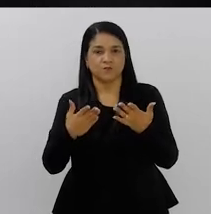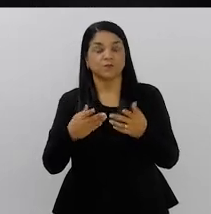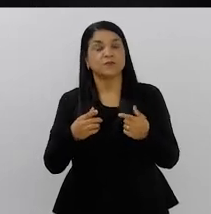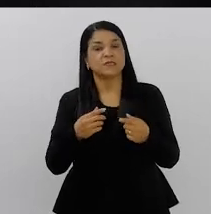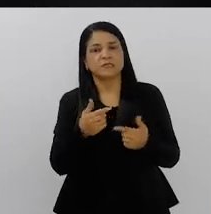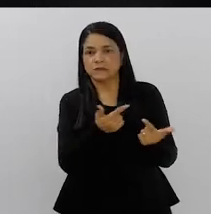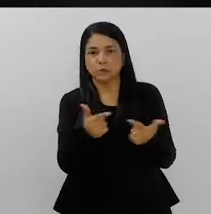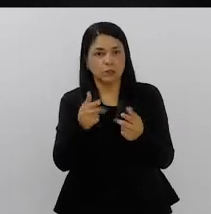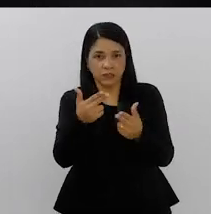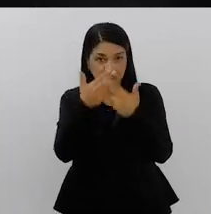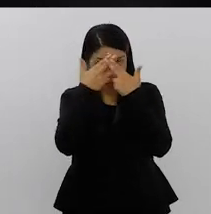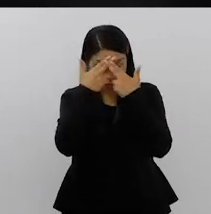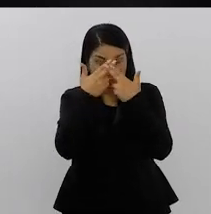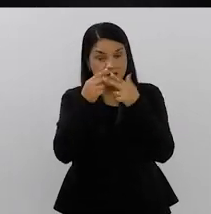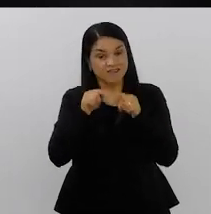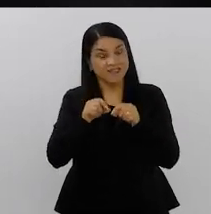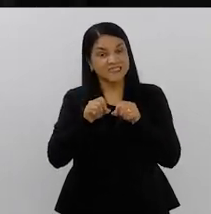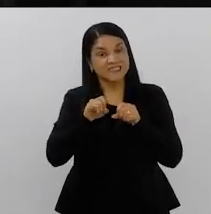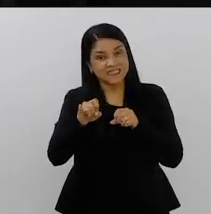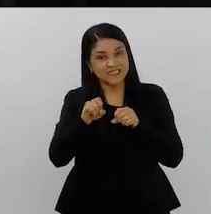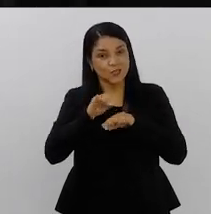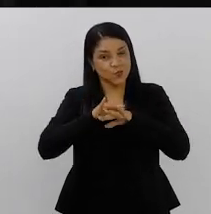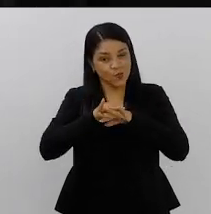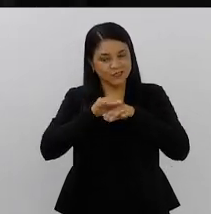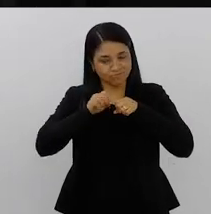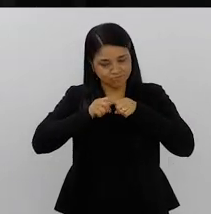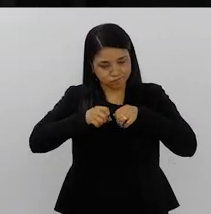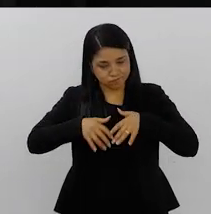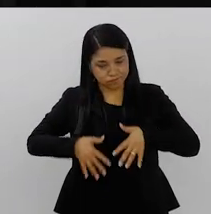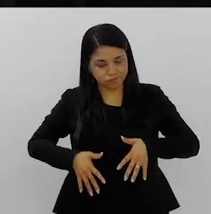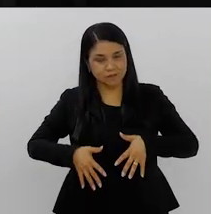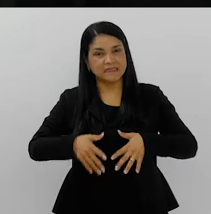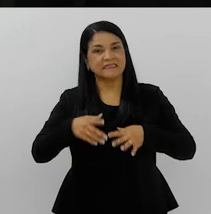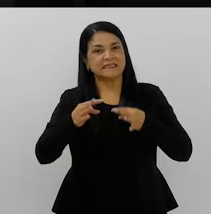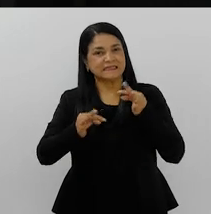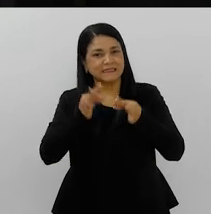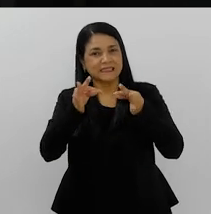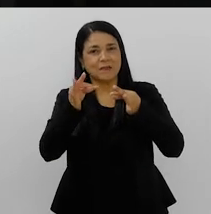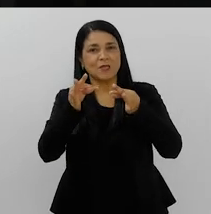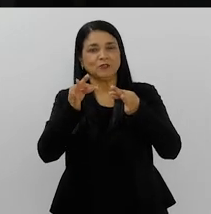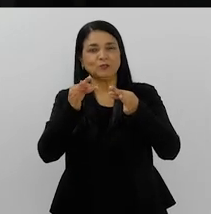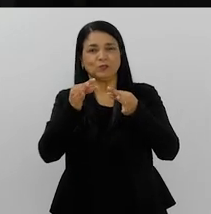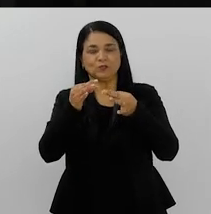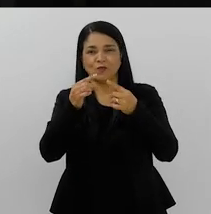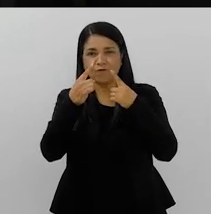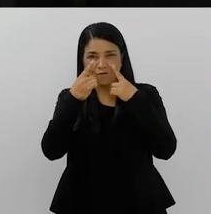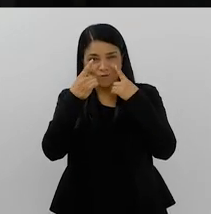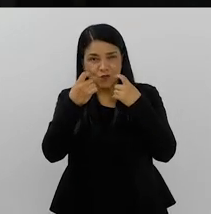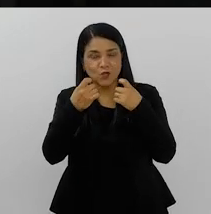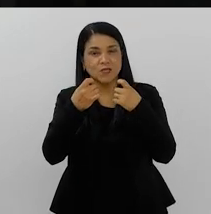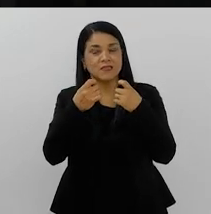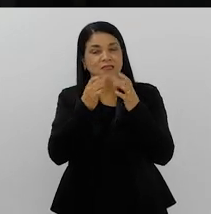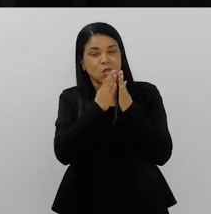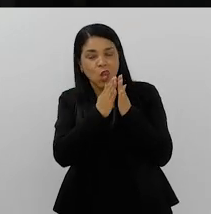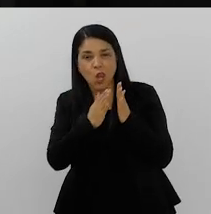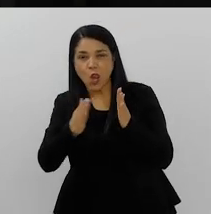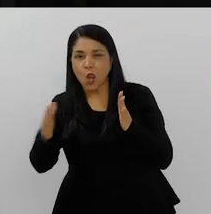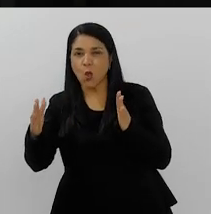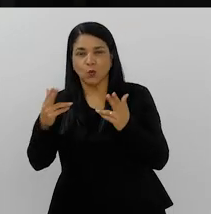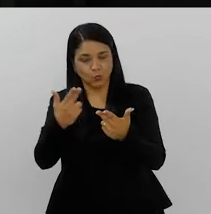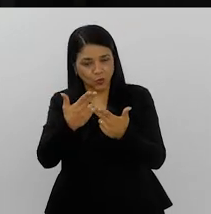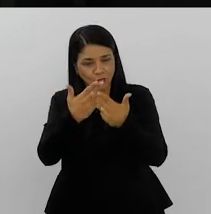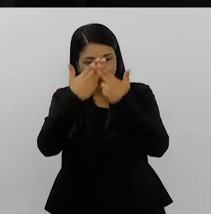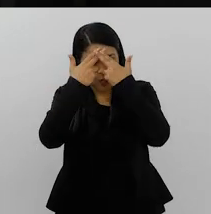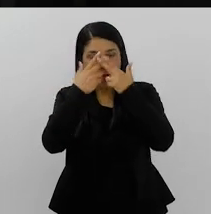mórbido enquanto quanto mais avançada a doença os tratamentos são mais agressivos mais longos mais